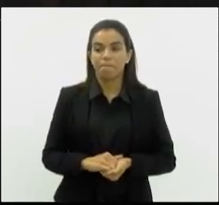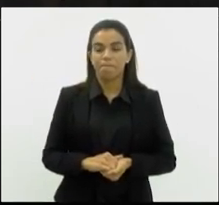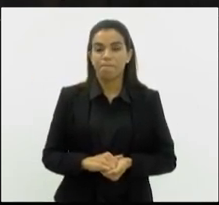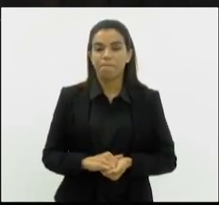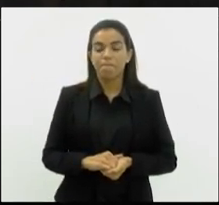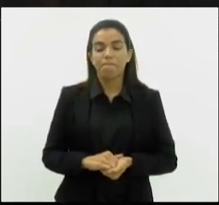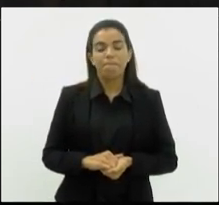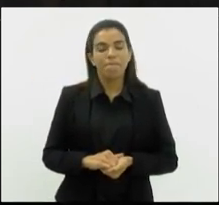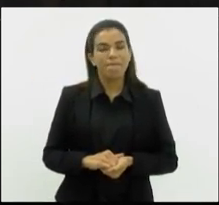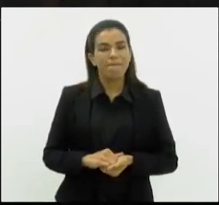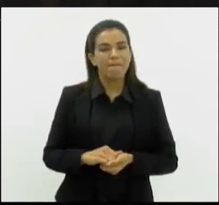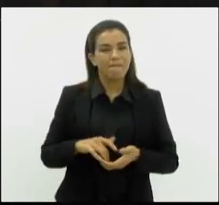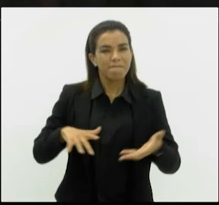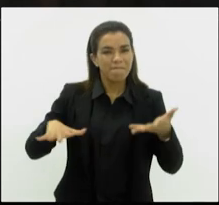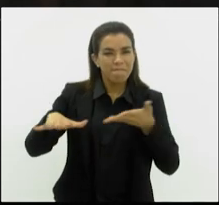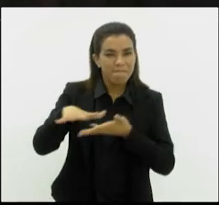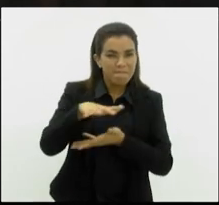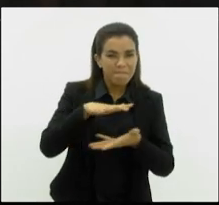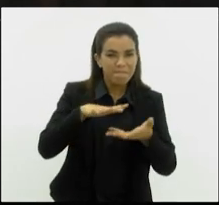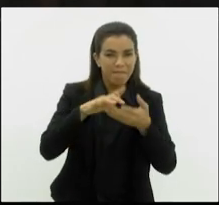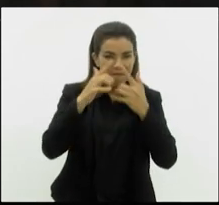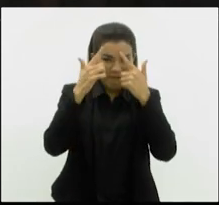Estas violências